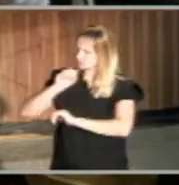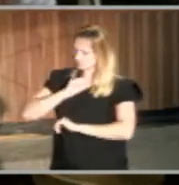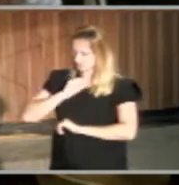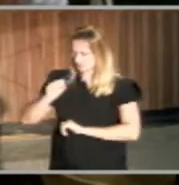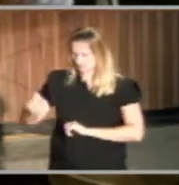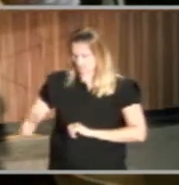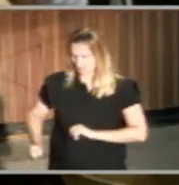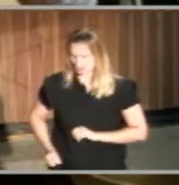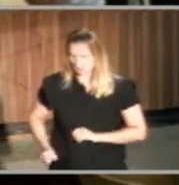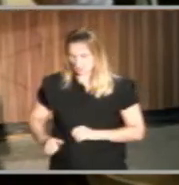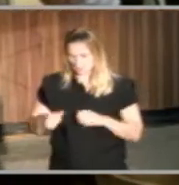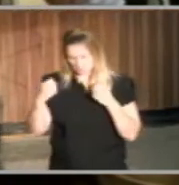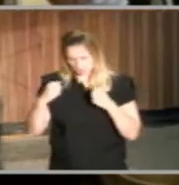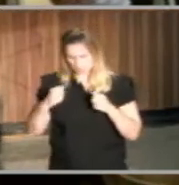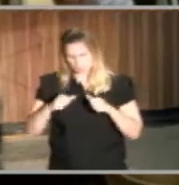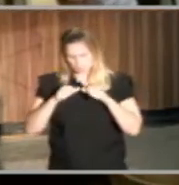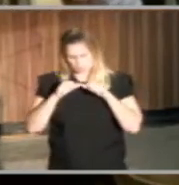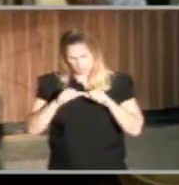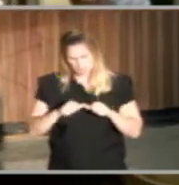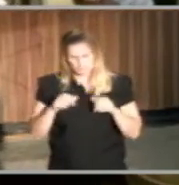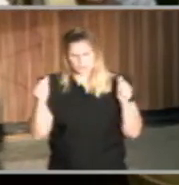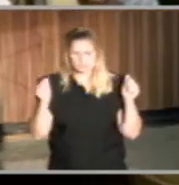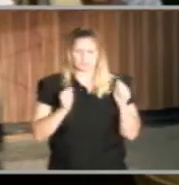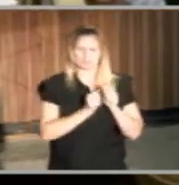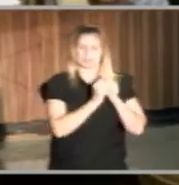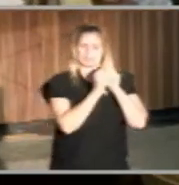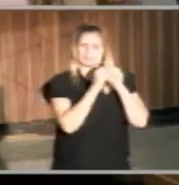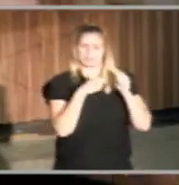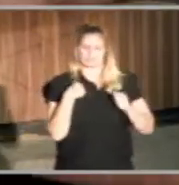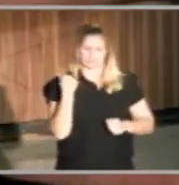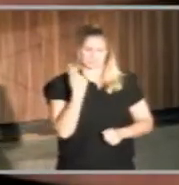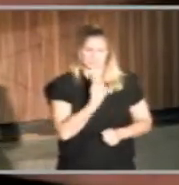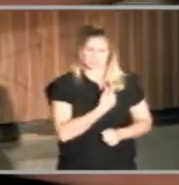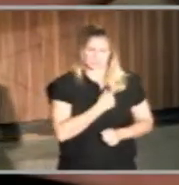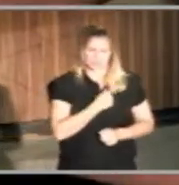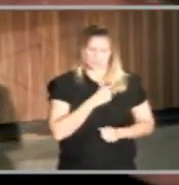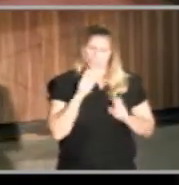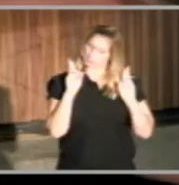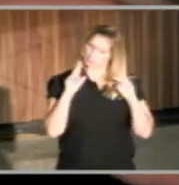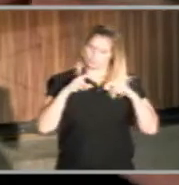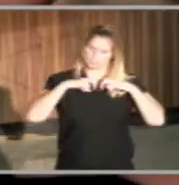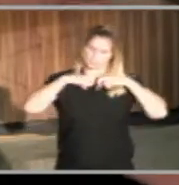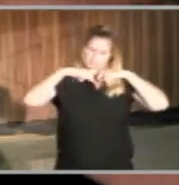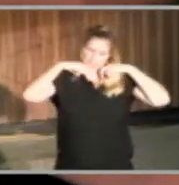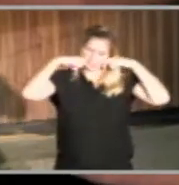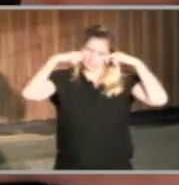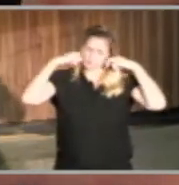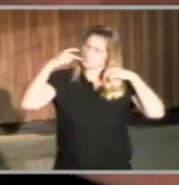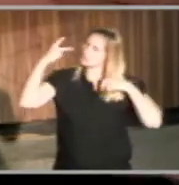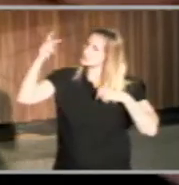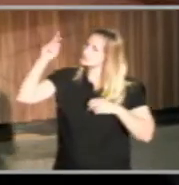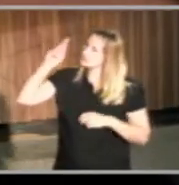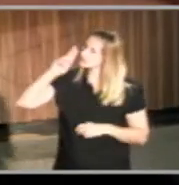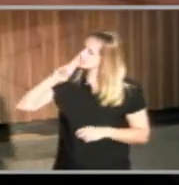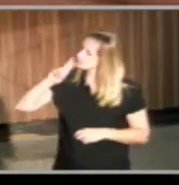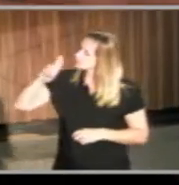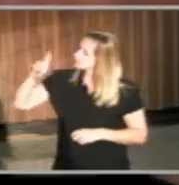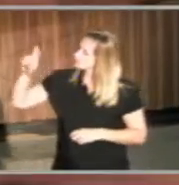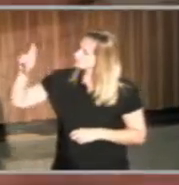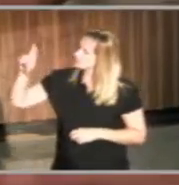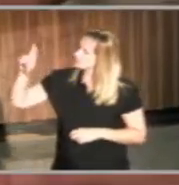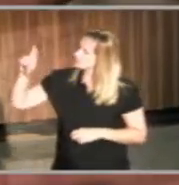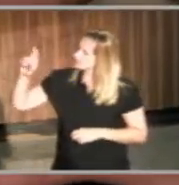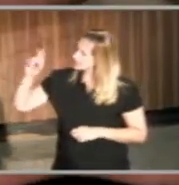nossa denominação e que nunca envergonhemos o Teu nome, mas ao contrário, Pai, que o Teu nome